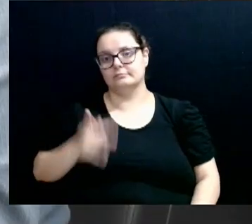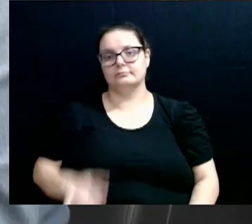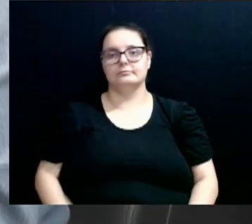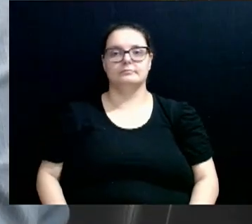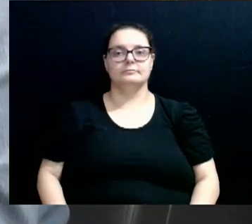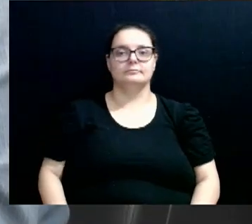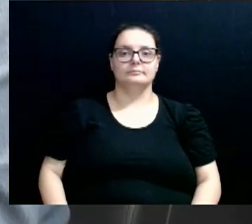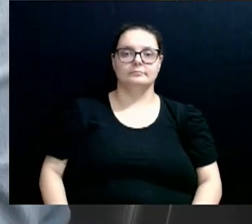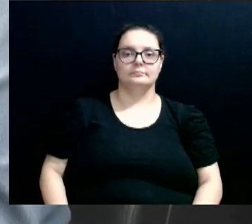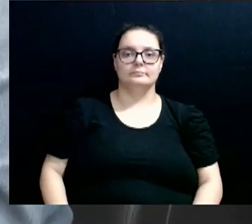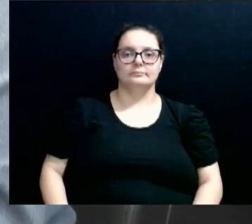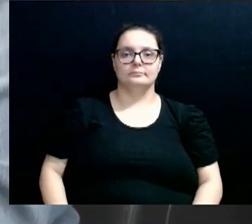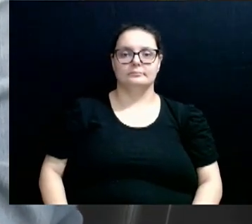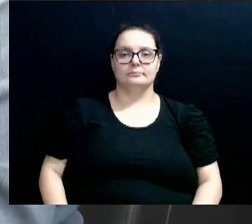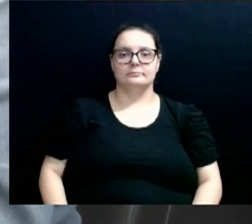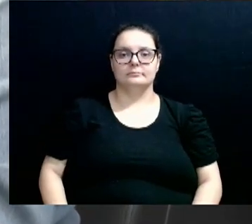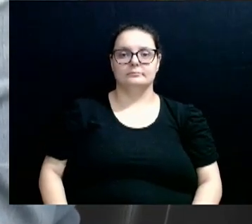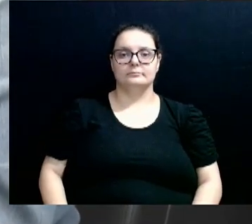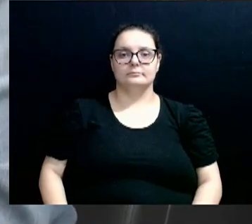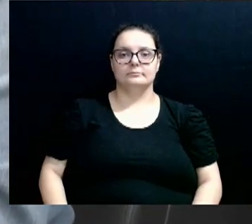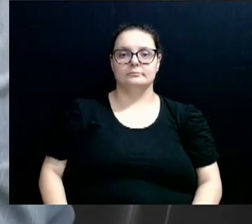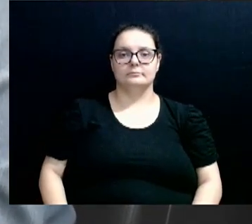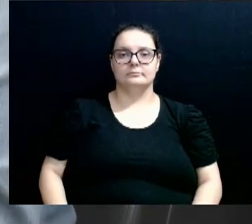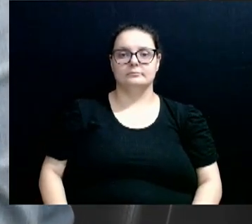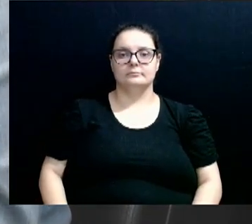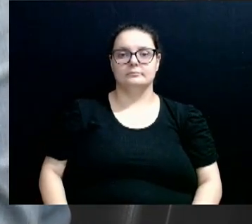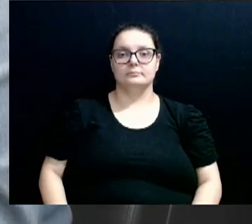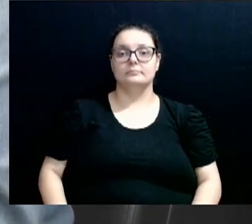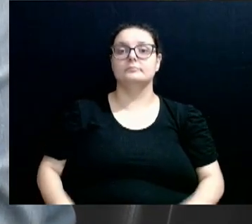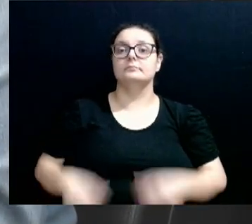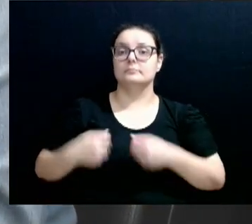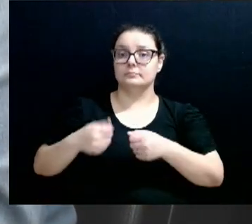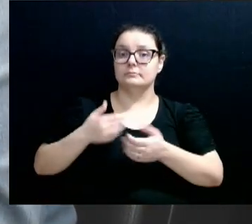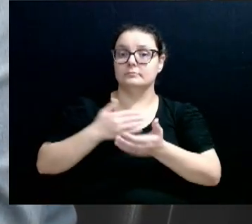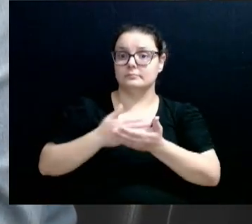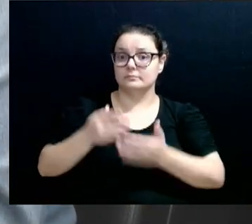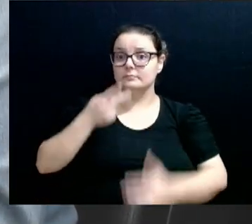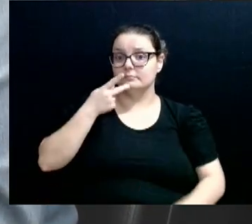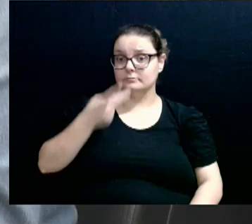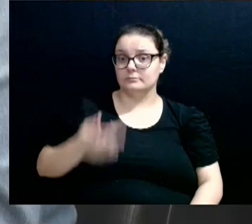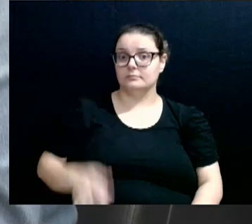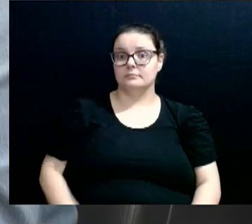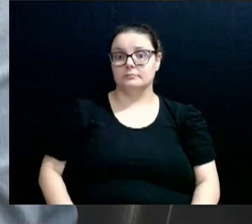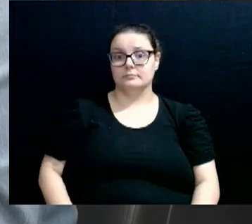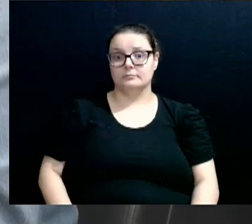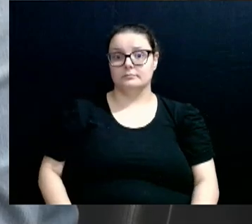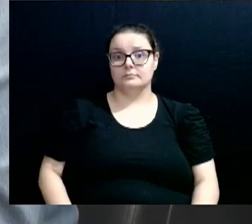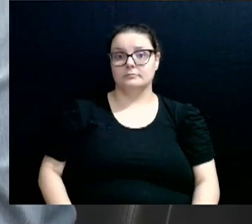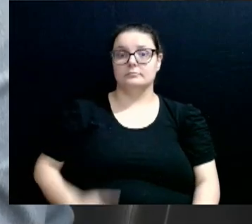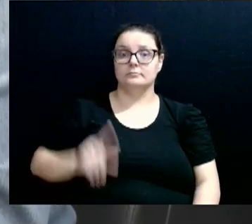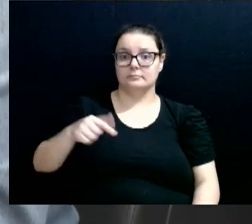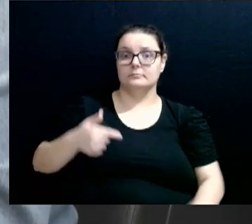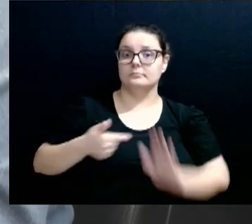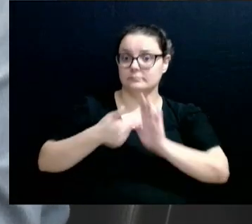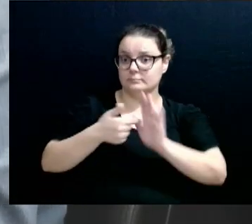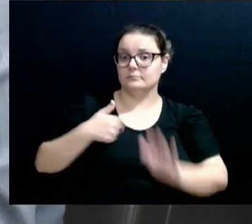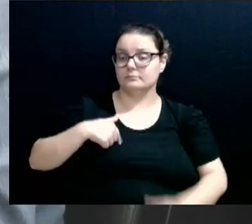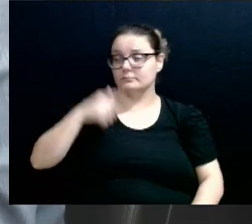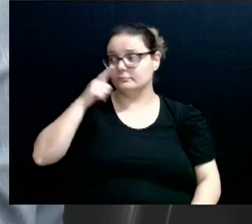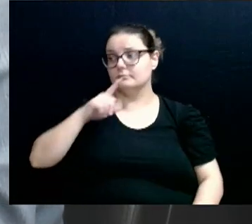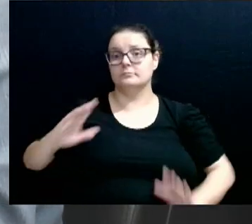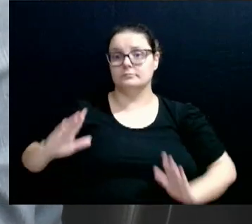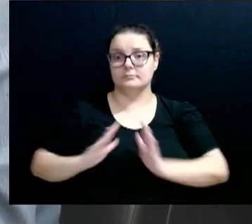Então eu preciso começar a falar para poder mostrar que eu consigo enfrentar os desafios. É uma coisa